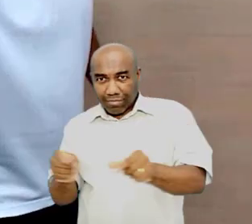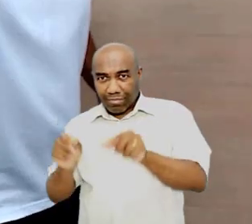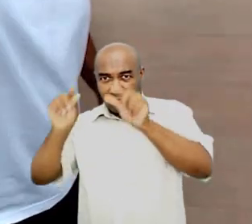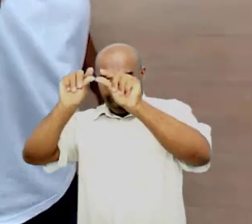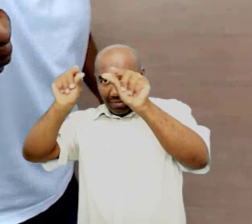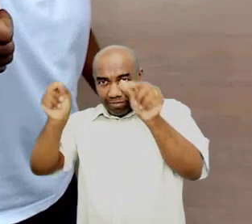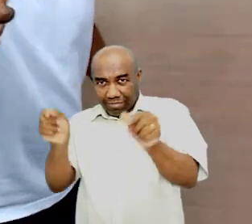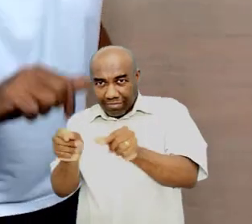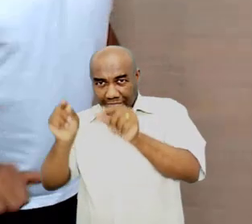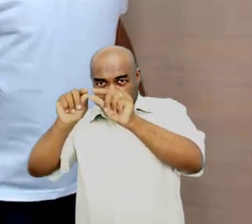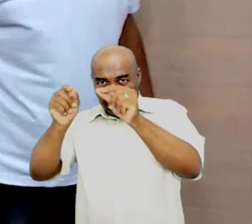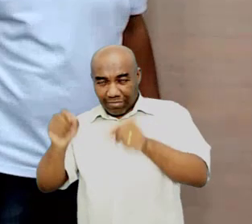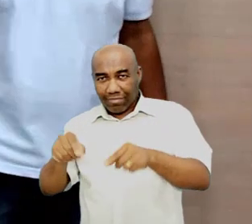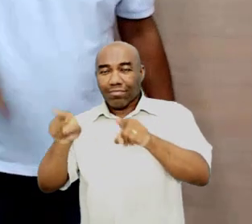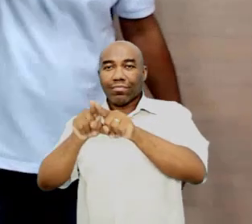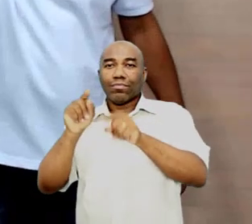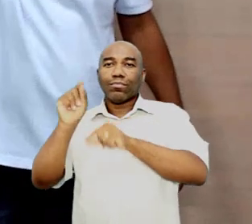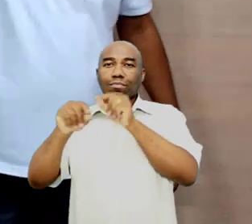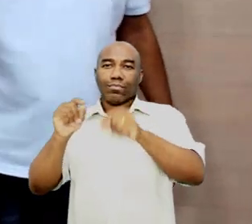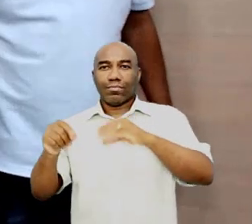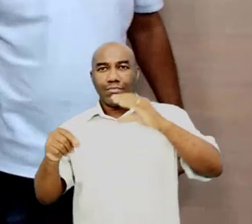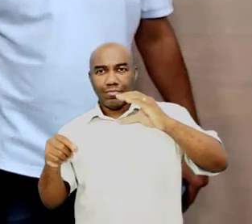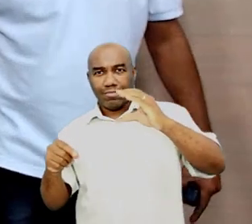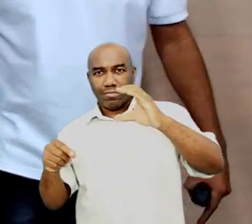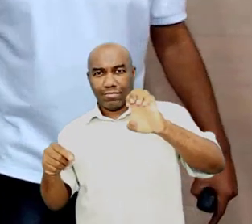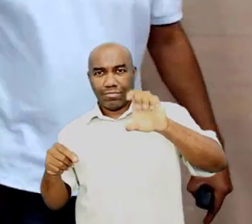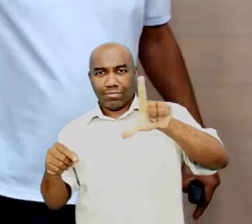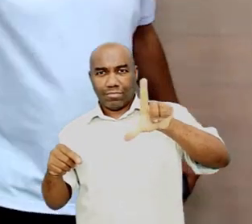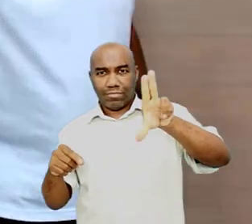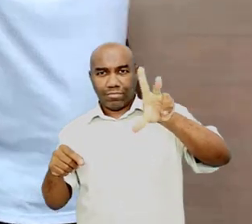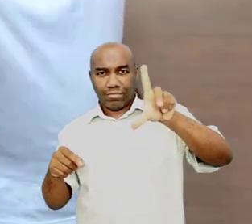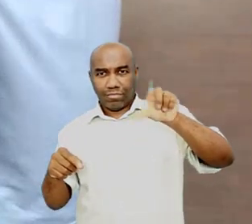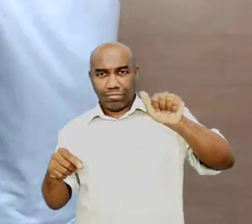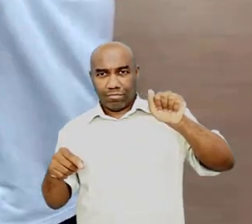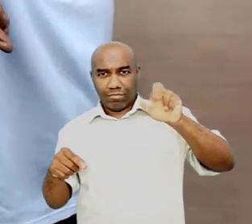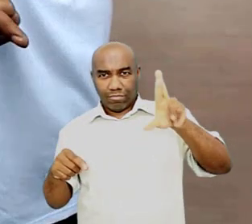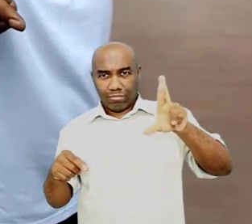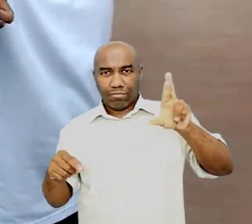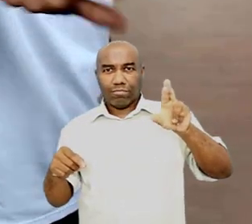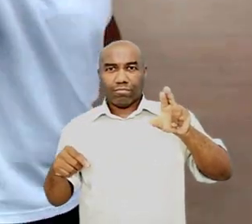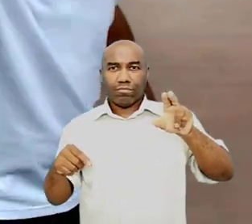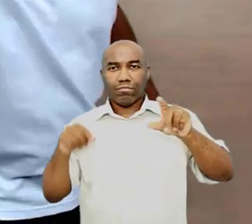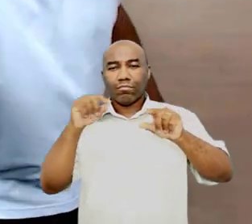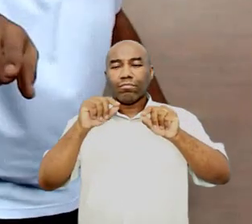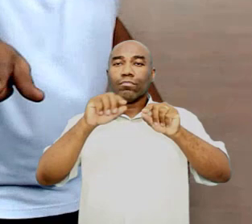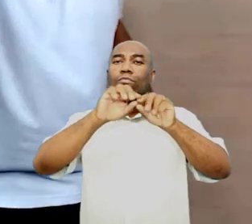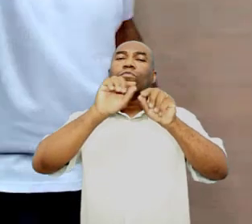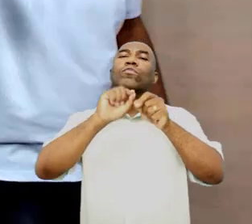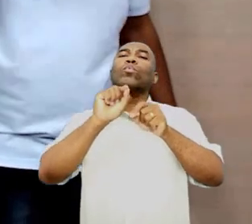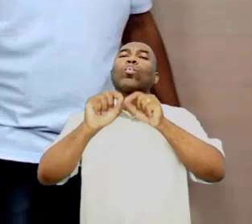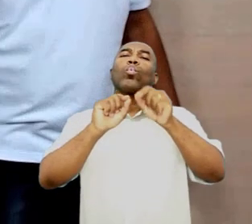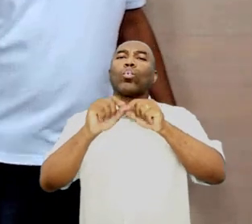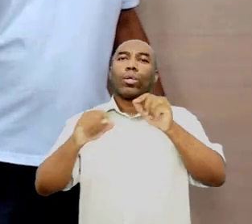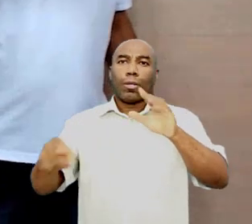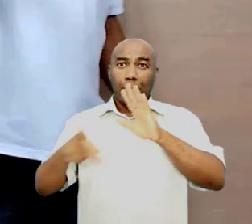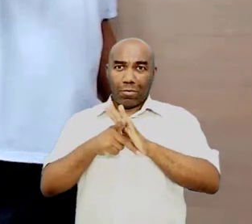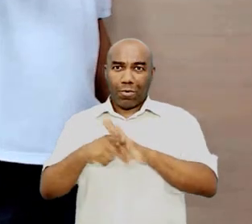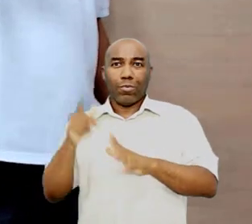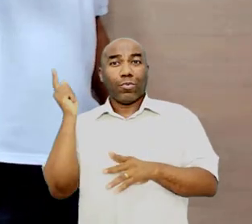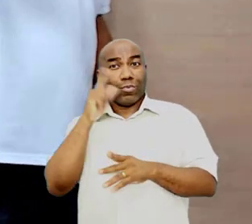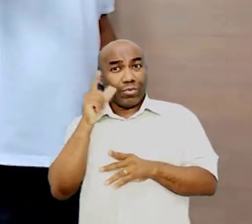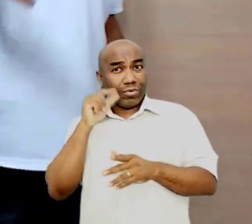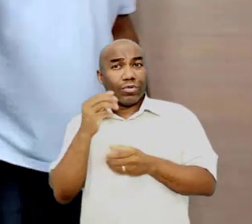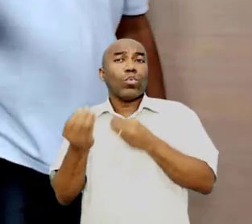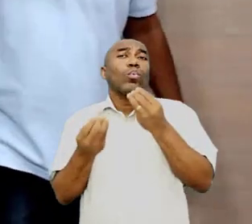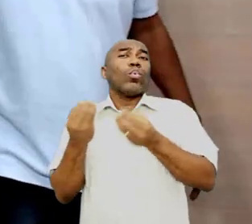da membrana, ele monta a cápsula. Da carioteca, que envolve o núcleo, ele monta a